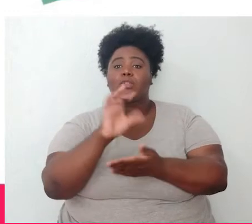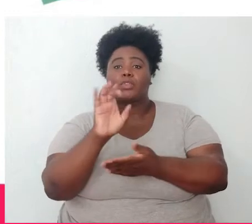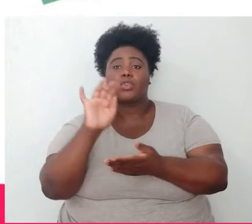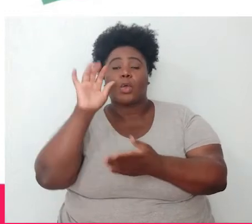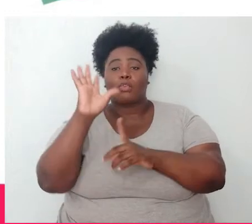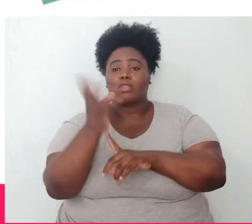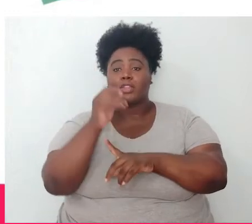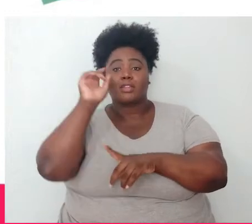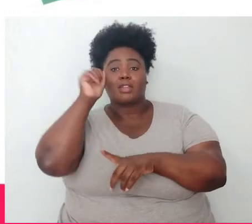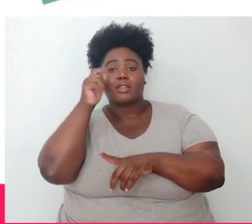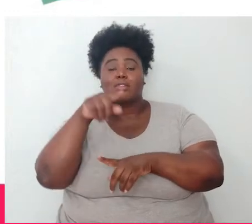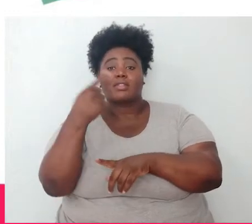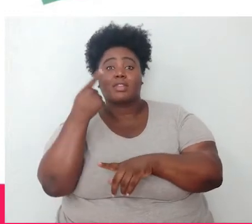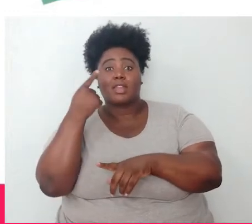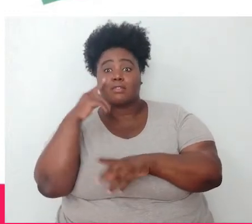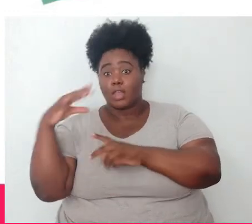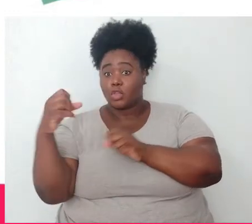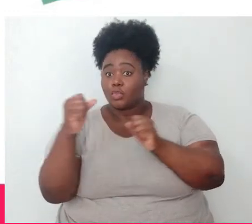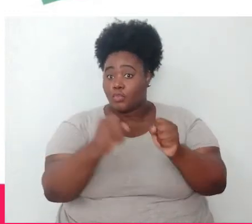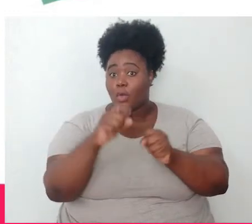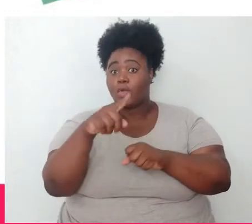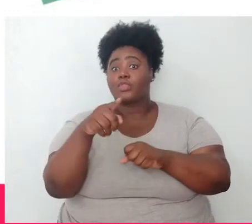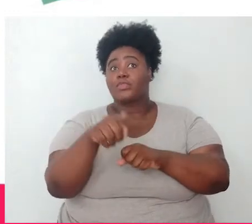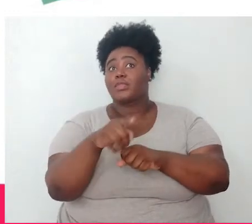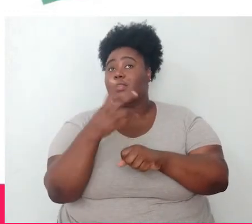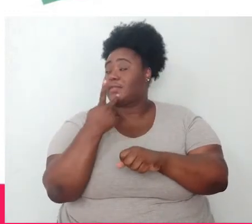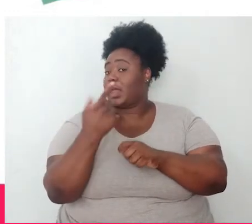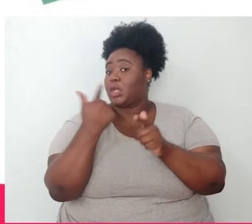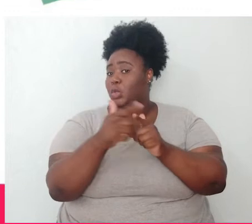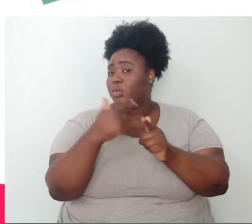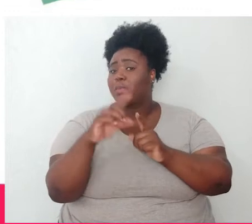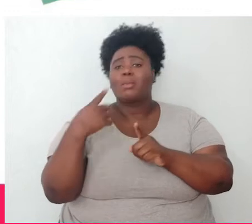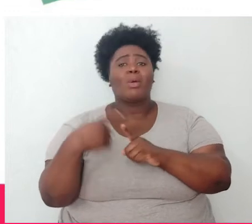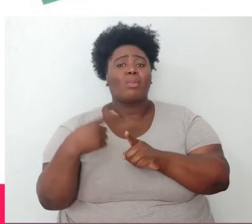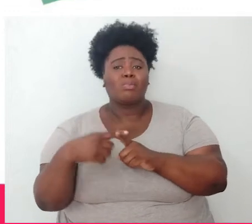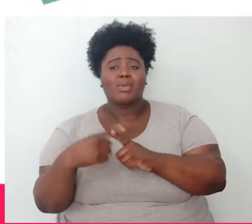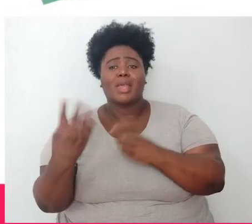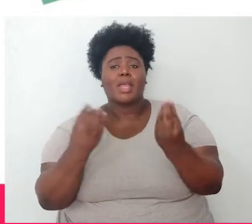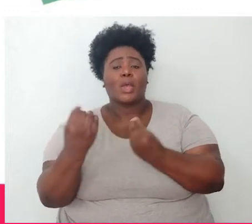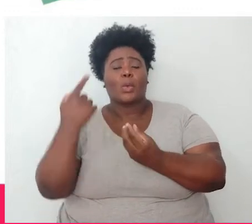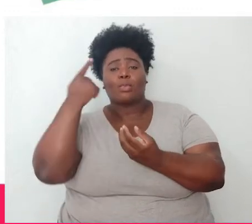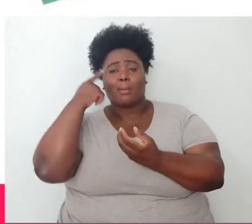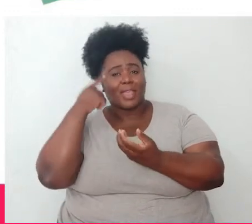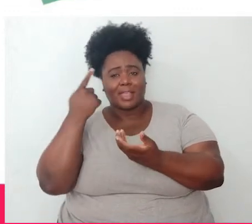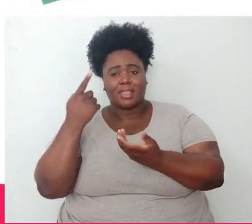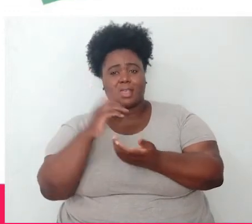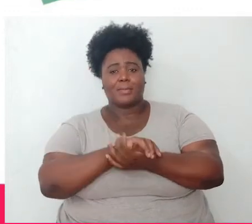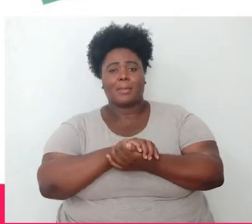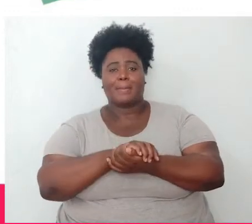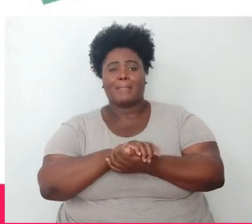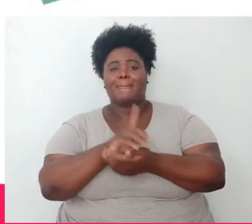isso de forma potente? Você problematiza por quê? Como que você pensa